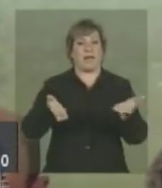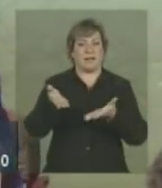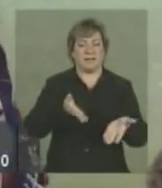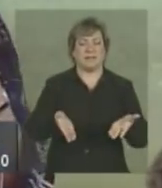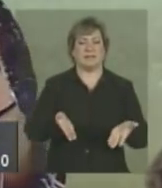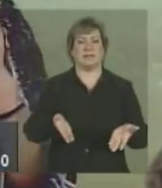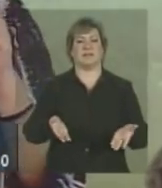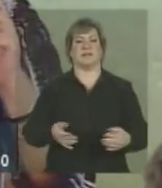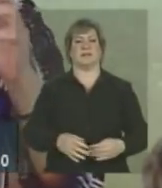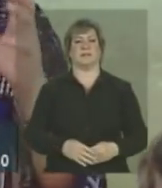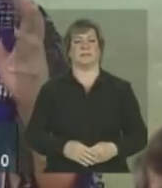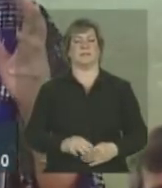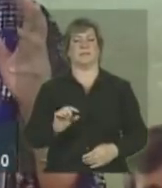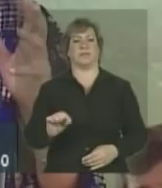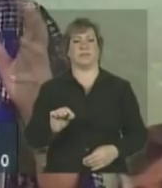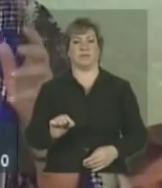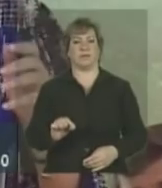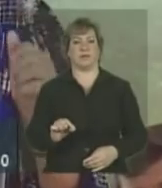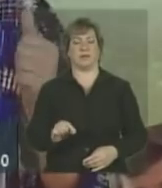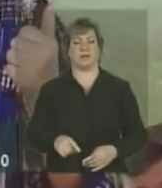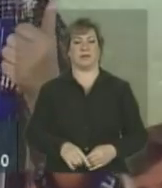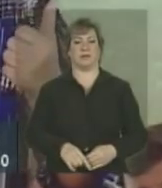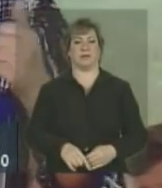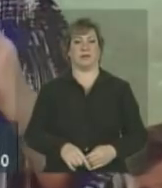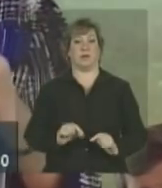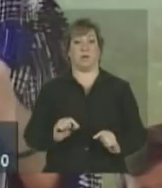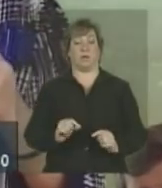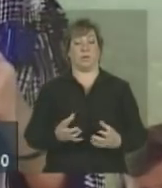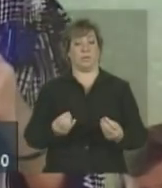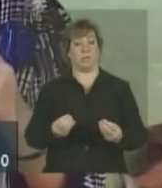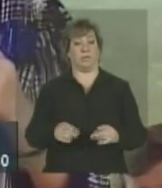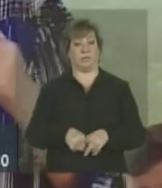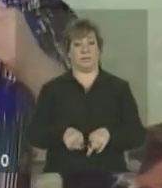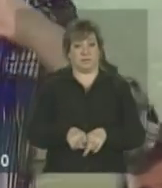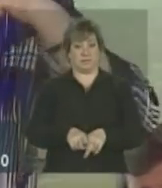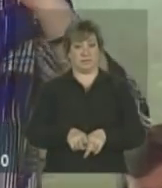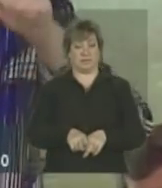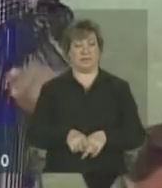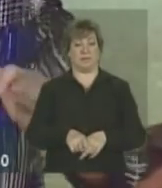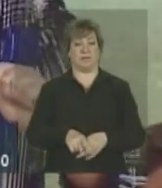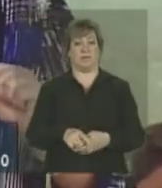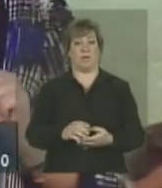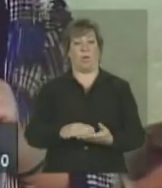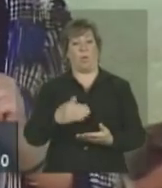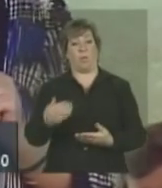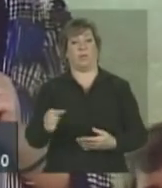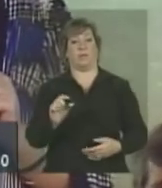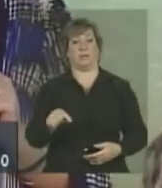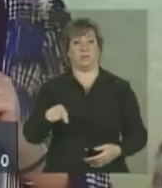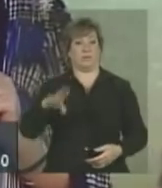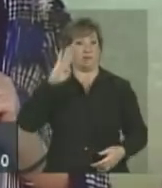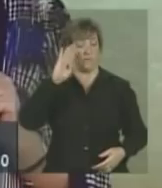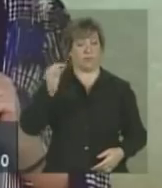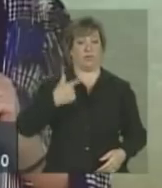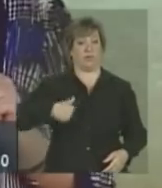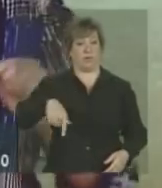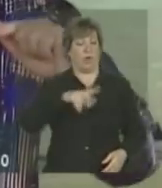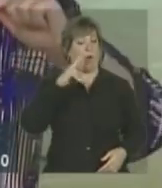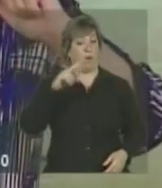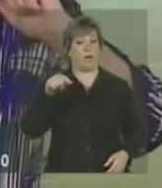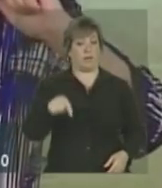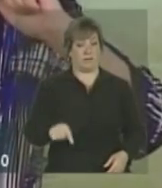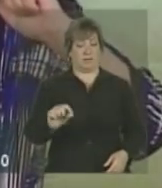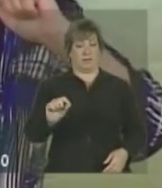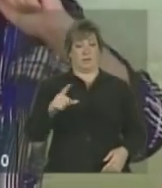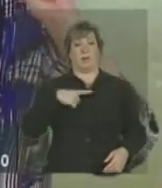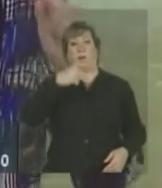diria, tanto o lado, que é fundamental que nós olhemos para ele,